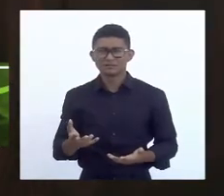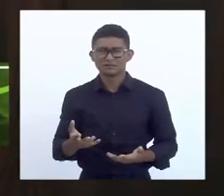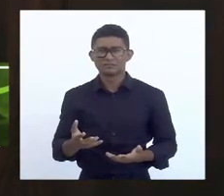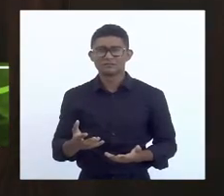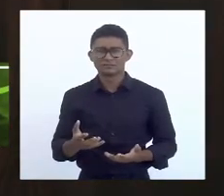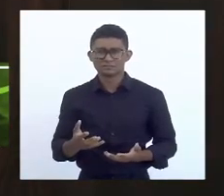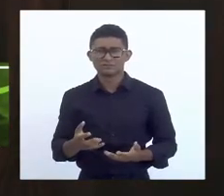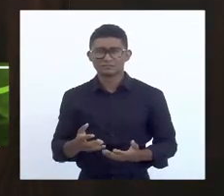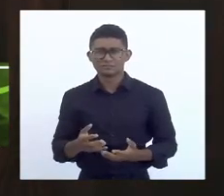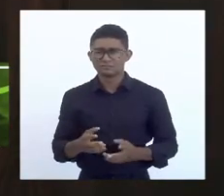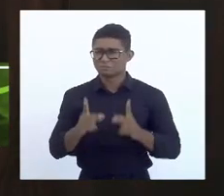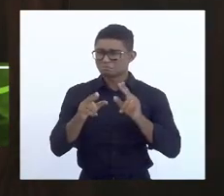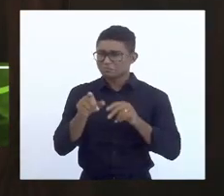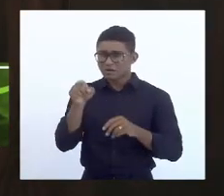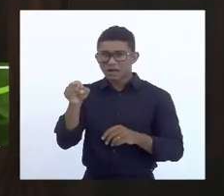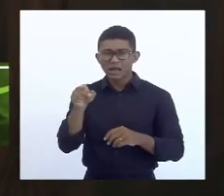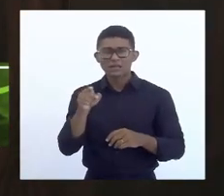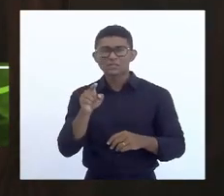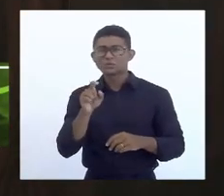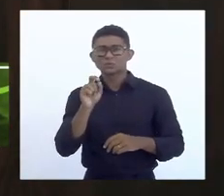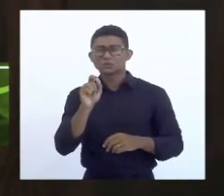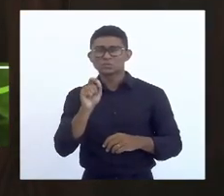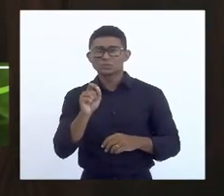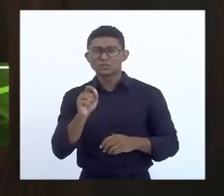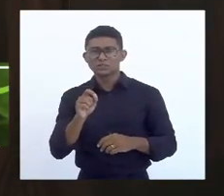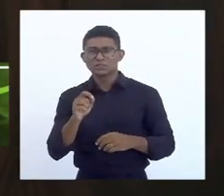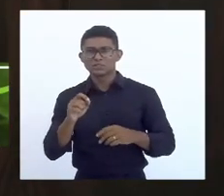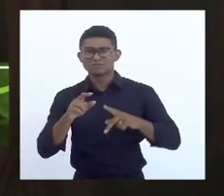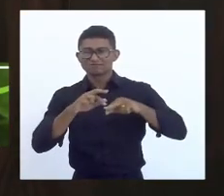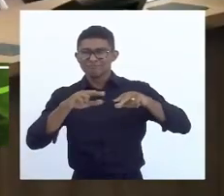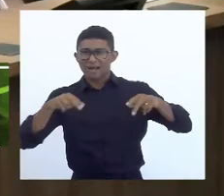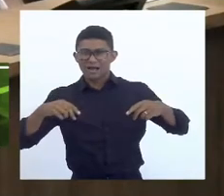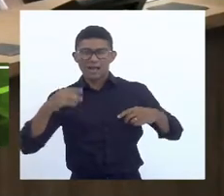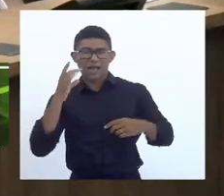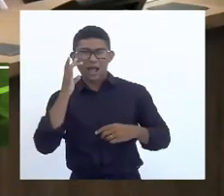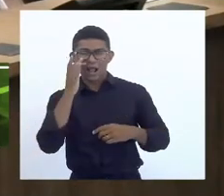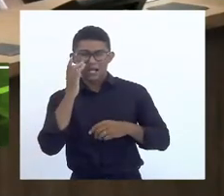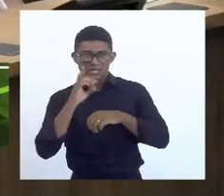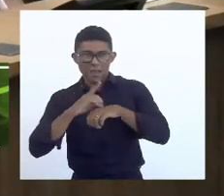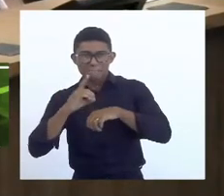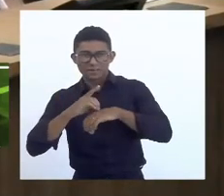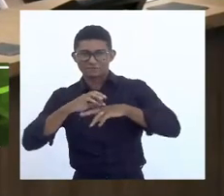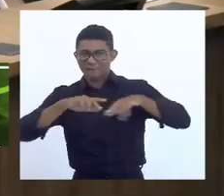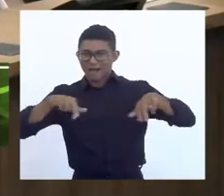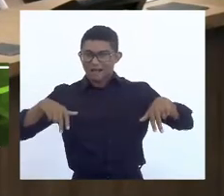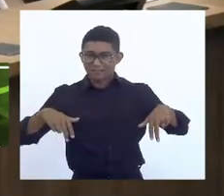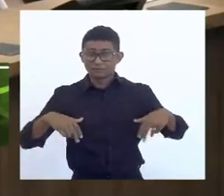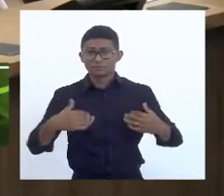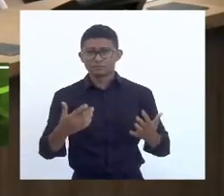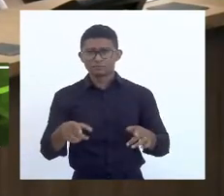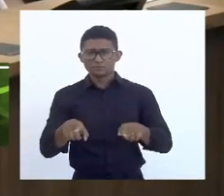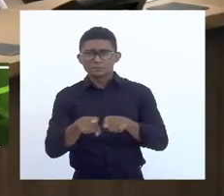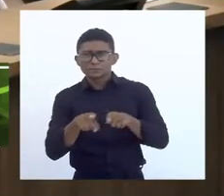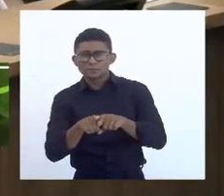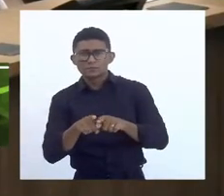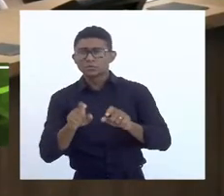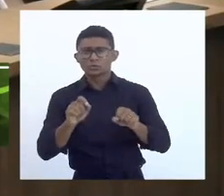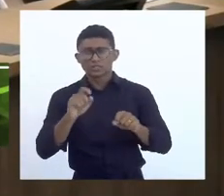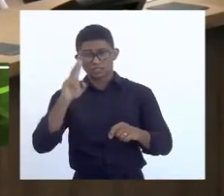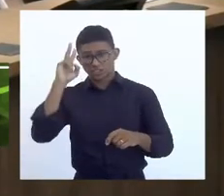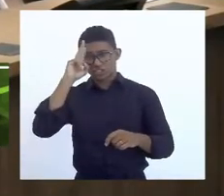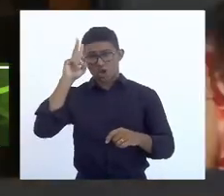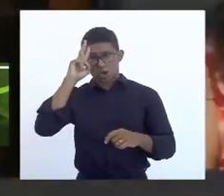como se tivesse diamantes à altura da minha virilha. Das conchas dessa